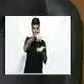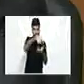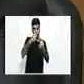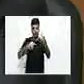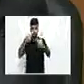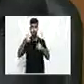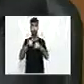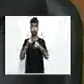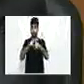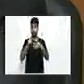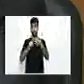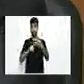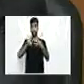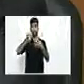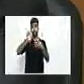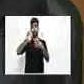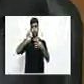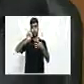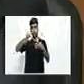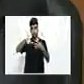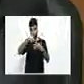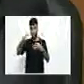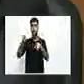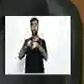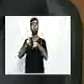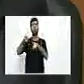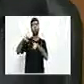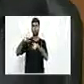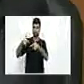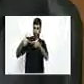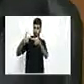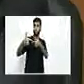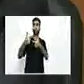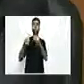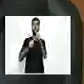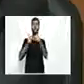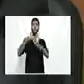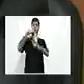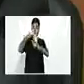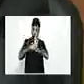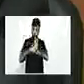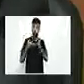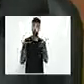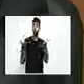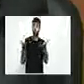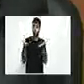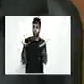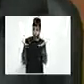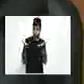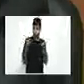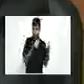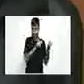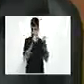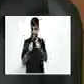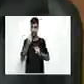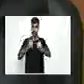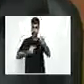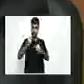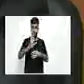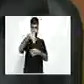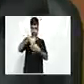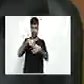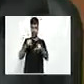Geraldão desculpe Geraldão Geraldão que inclusive se empenhou muito para que esse projeto Viesse hoje para discussão e votação